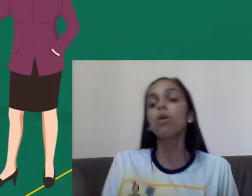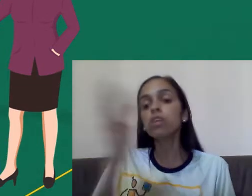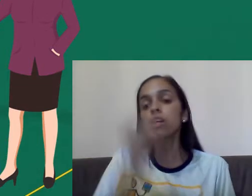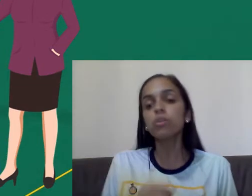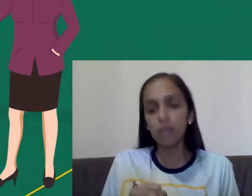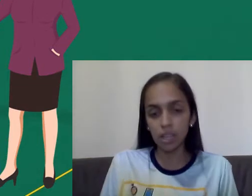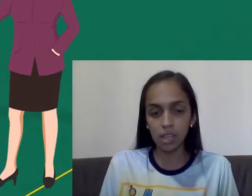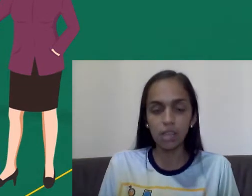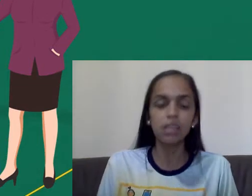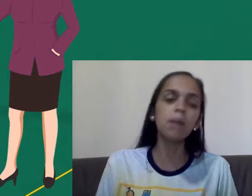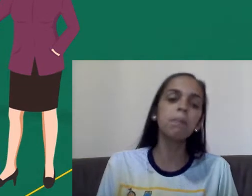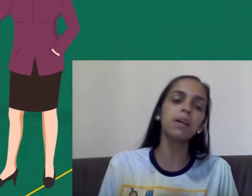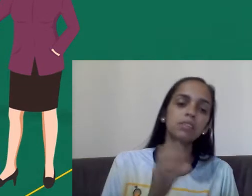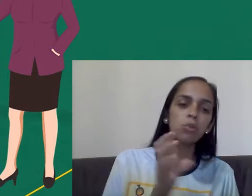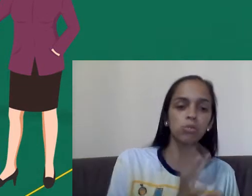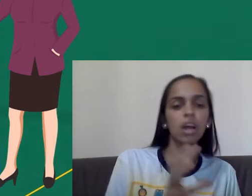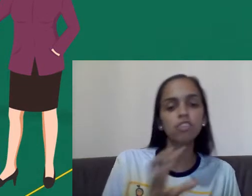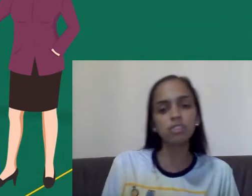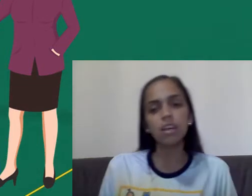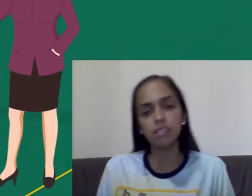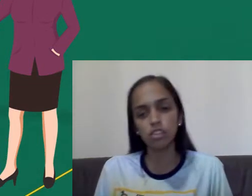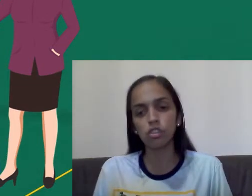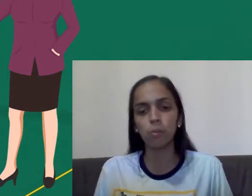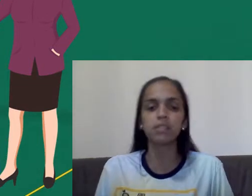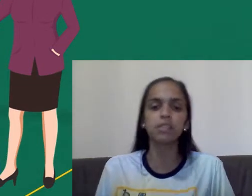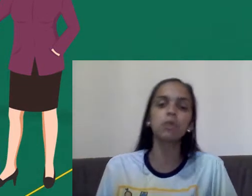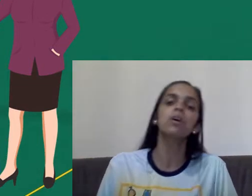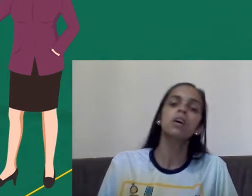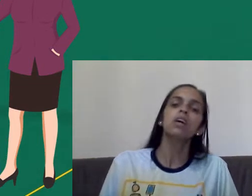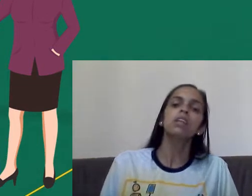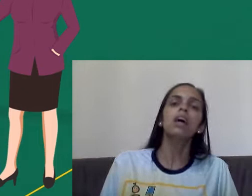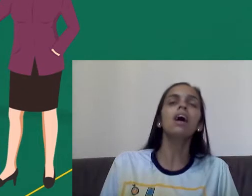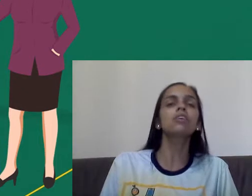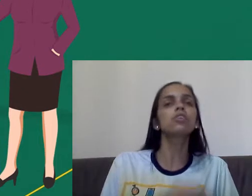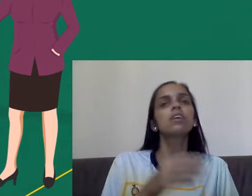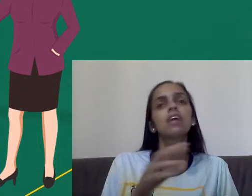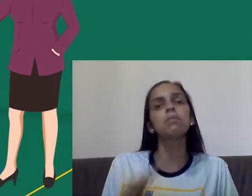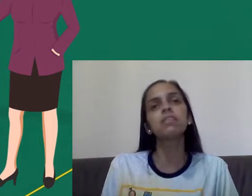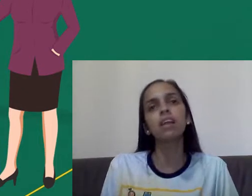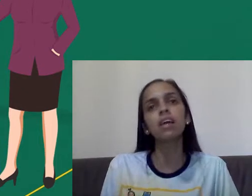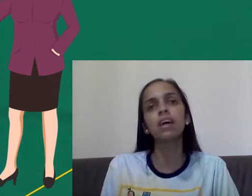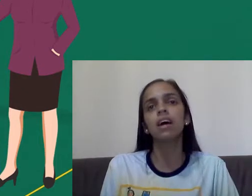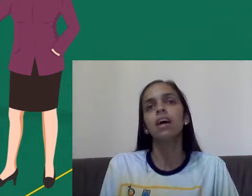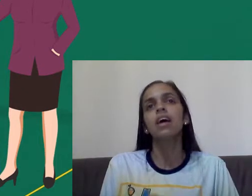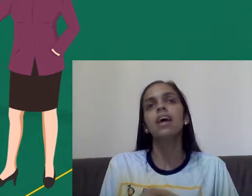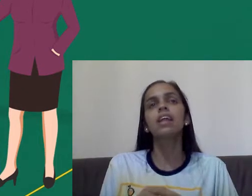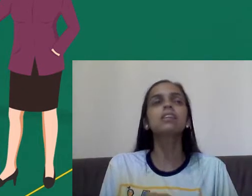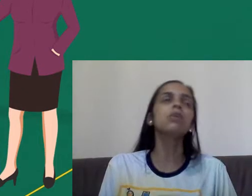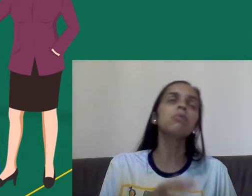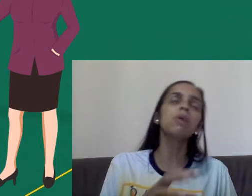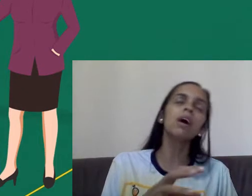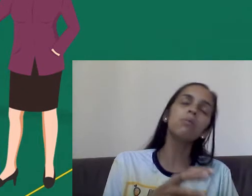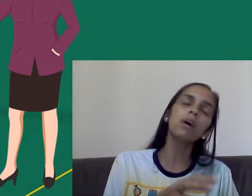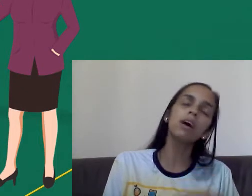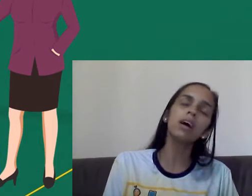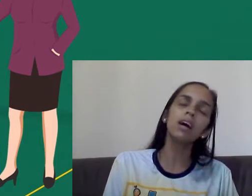Mas voltando aqui, né, para esses contrastes que existem no Brasil, né, a sociedade brasileira ela